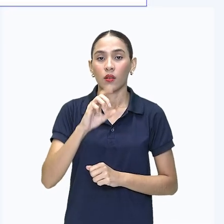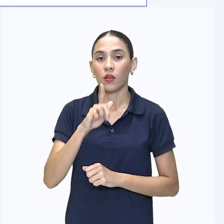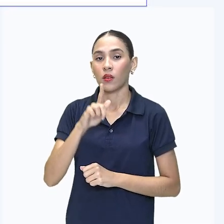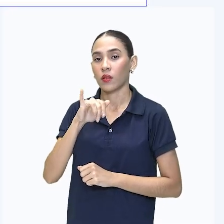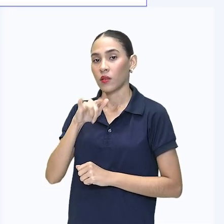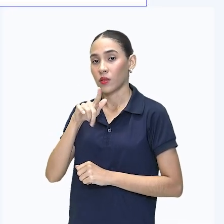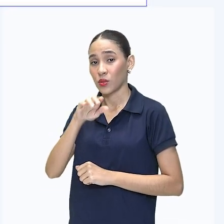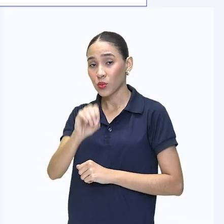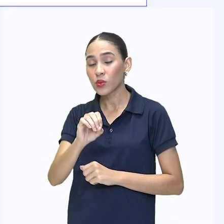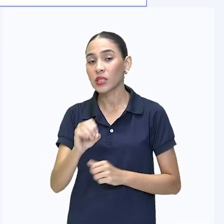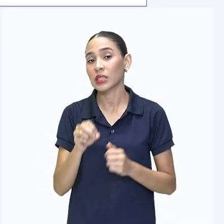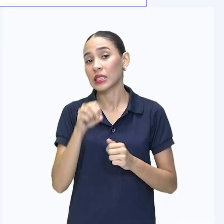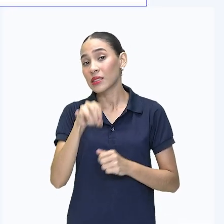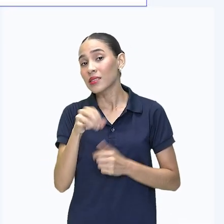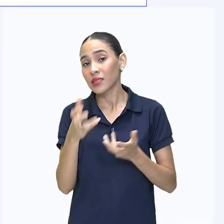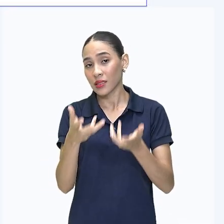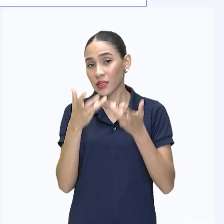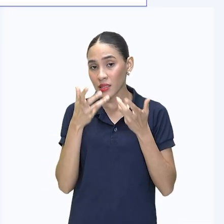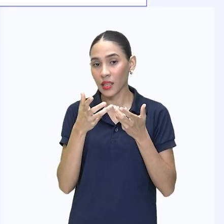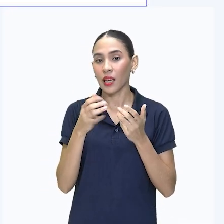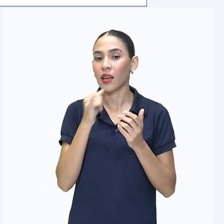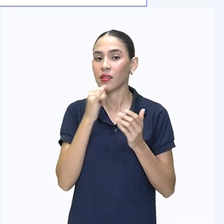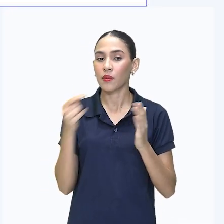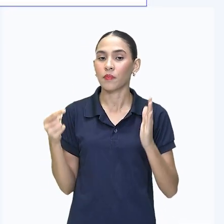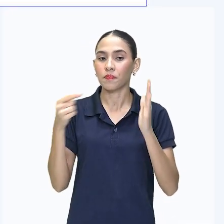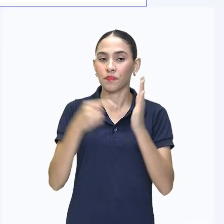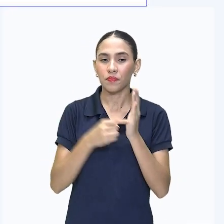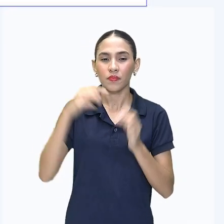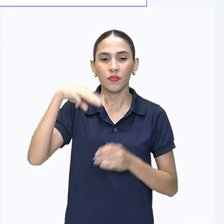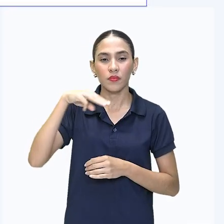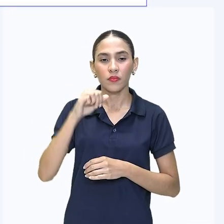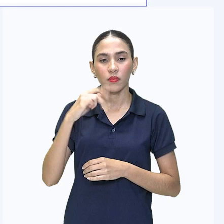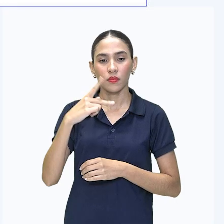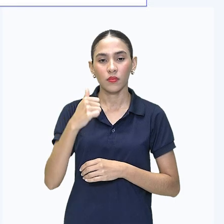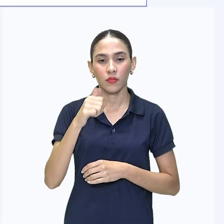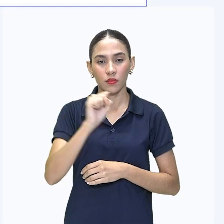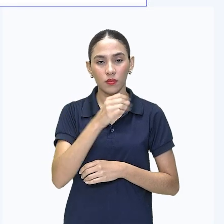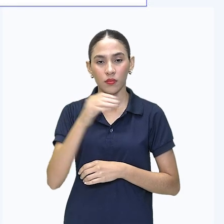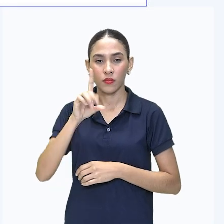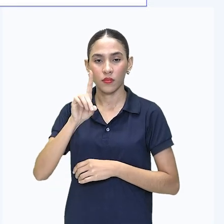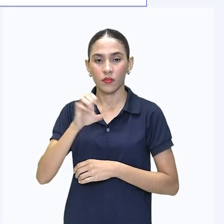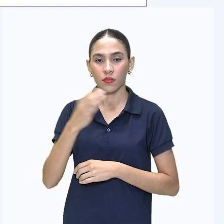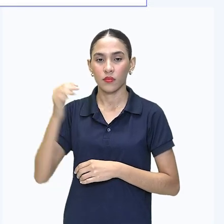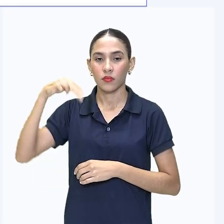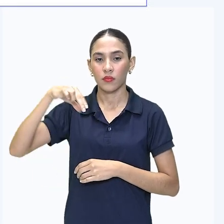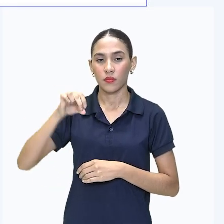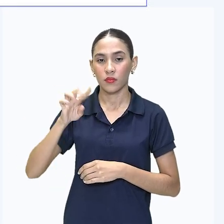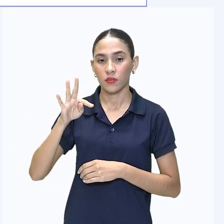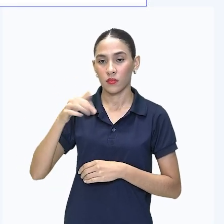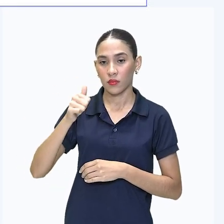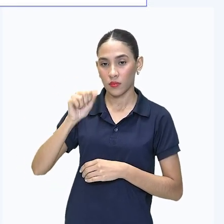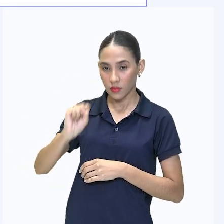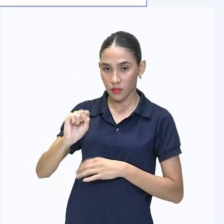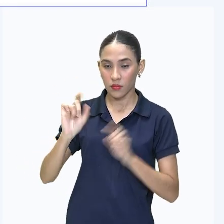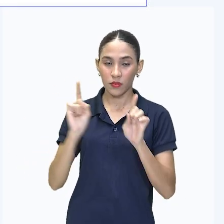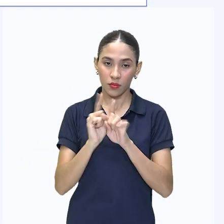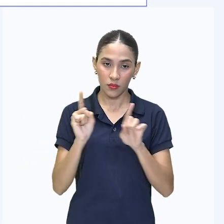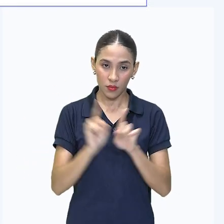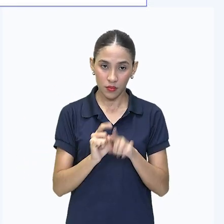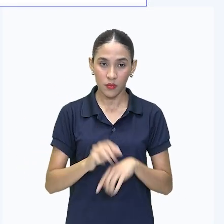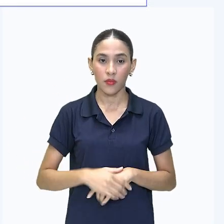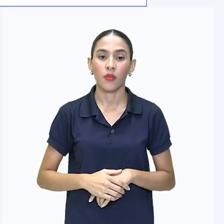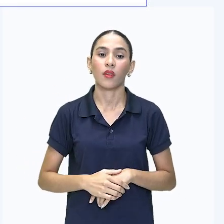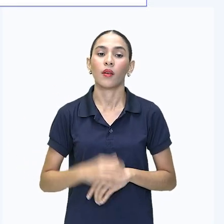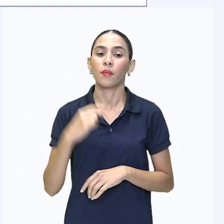código. Se quiser, a gente marca ali emitir mapas de nota, que é quando ele emite aquela lista, né, com os nomes e as notas dos